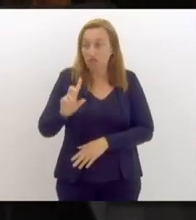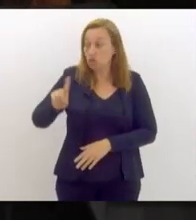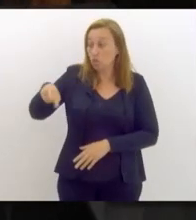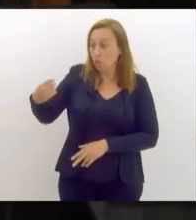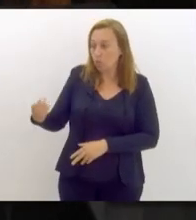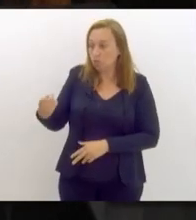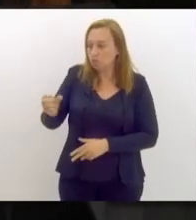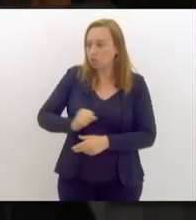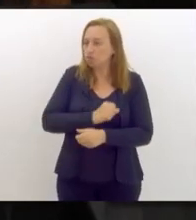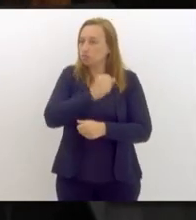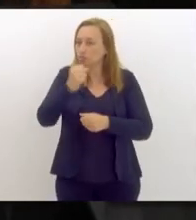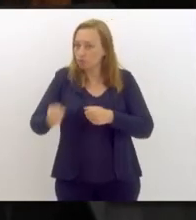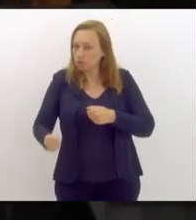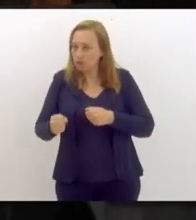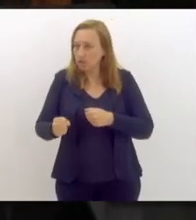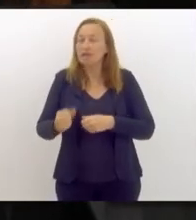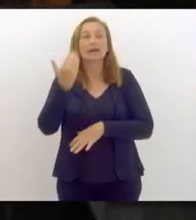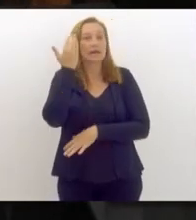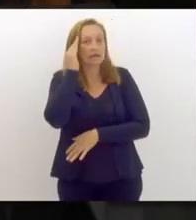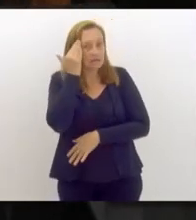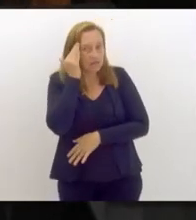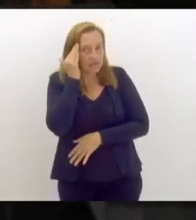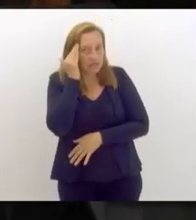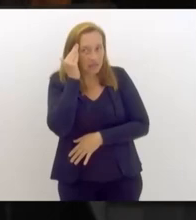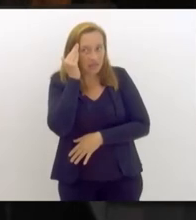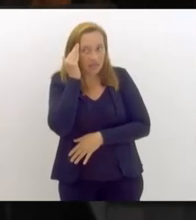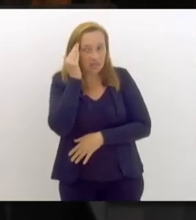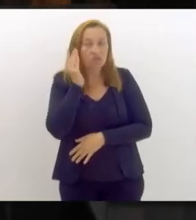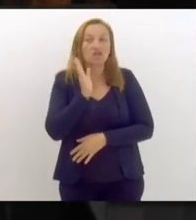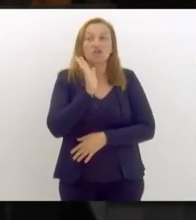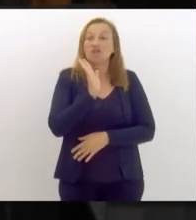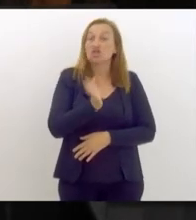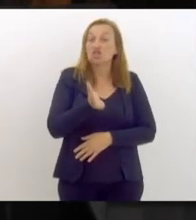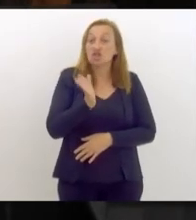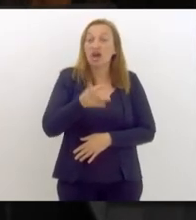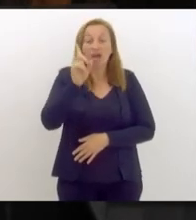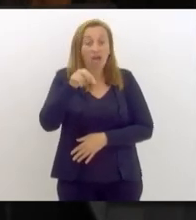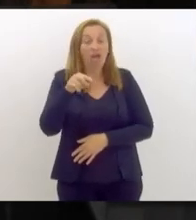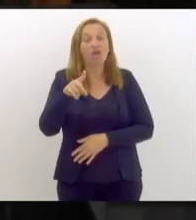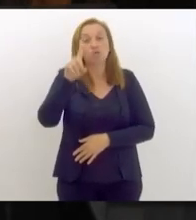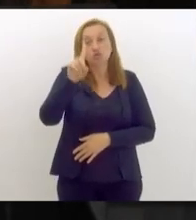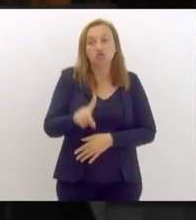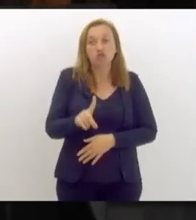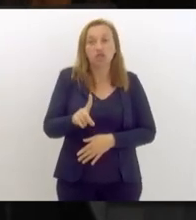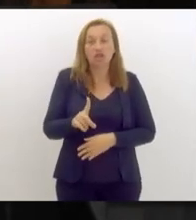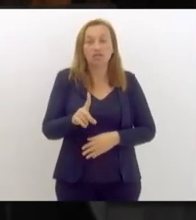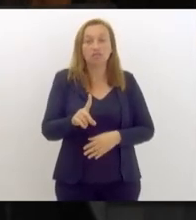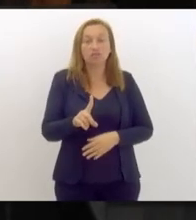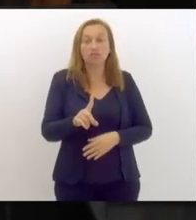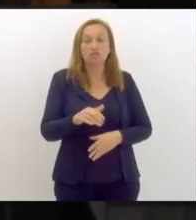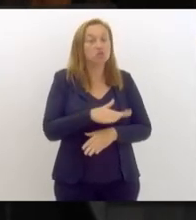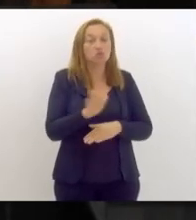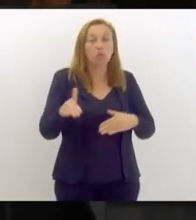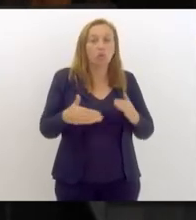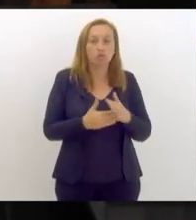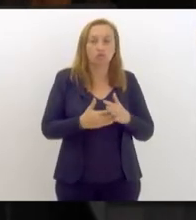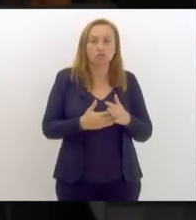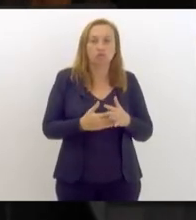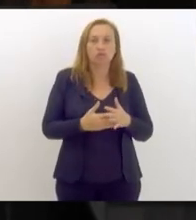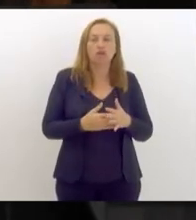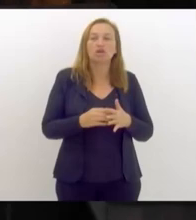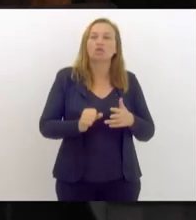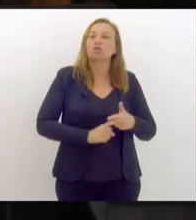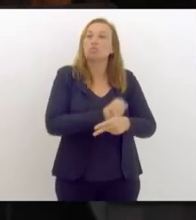poderes entenderam que este já é um direito adquirido e o Poder